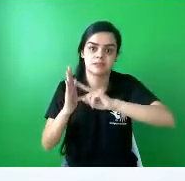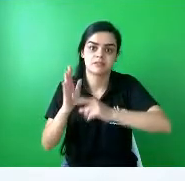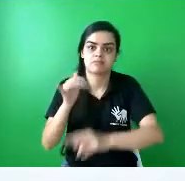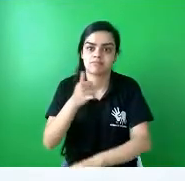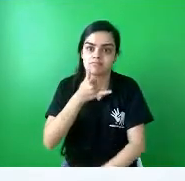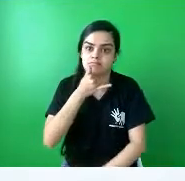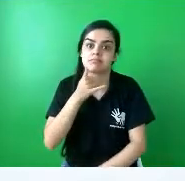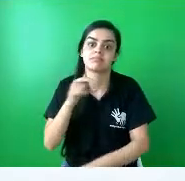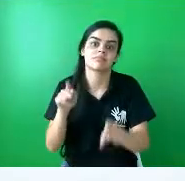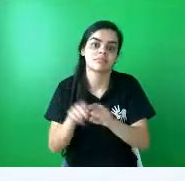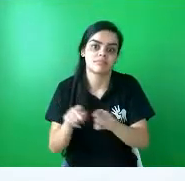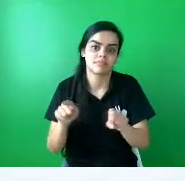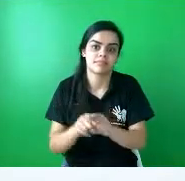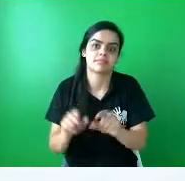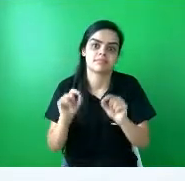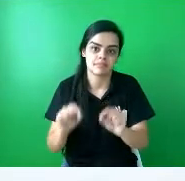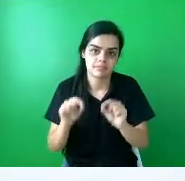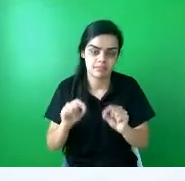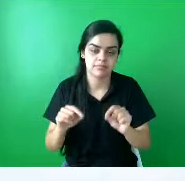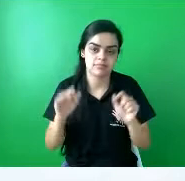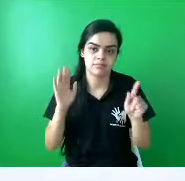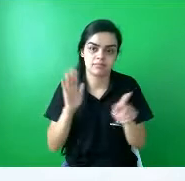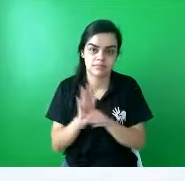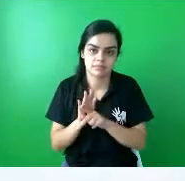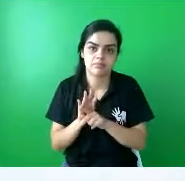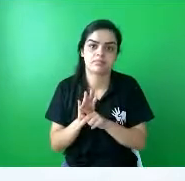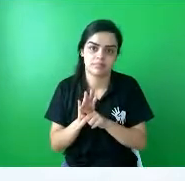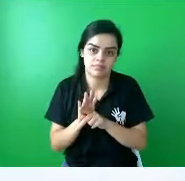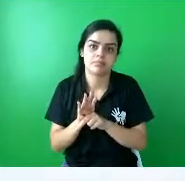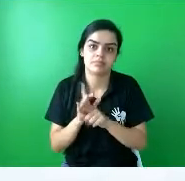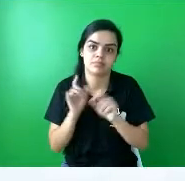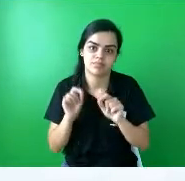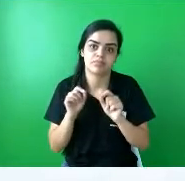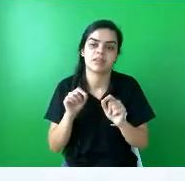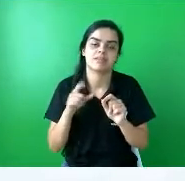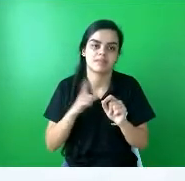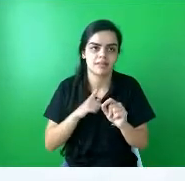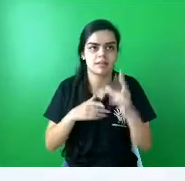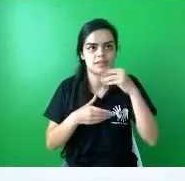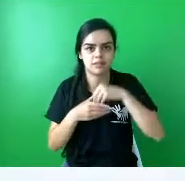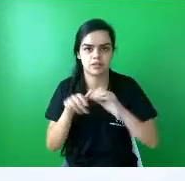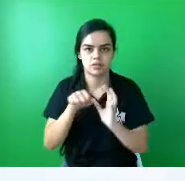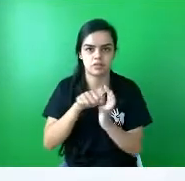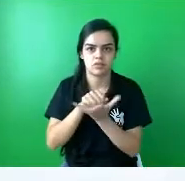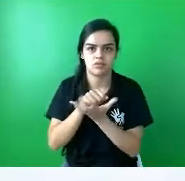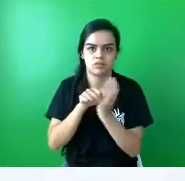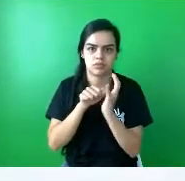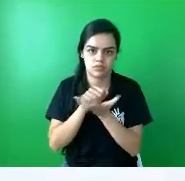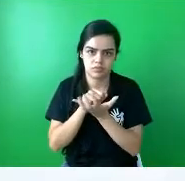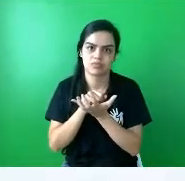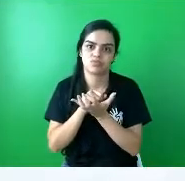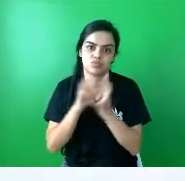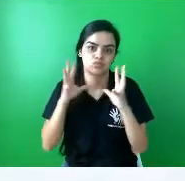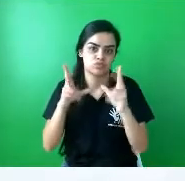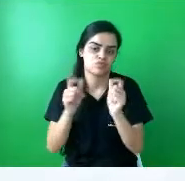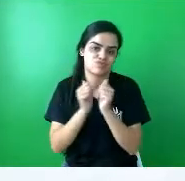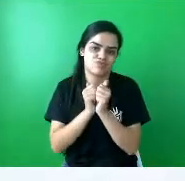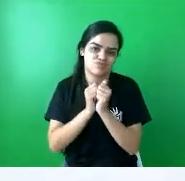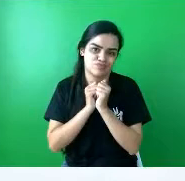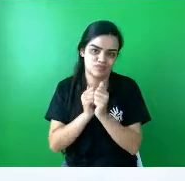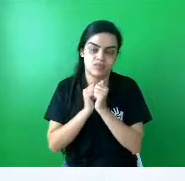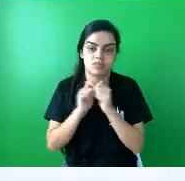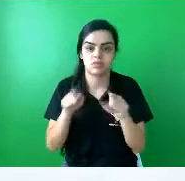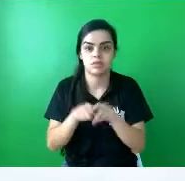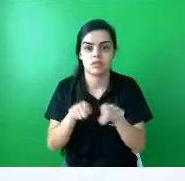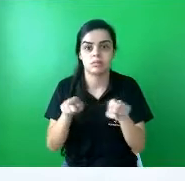faz parte das ações e também faz parte da pandemia, né? Não somos uma bolha. E temos